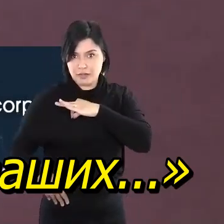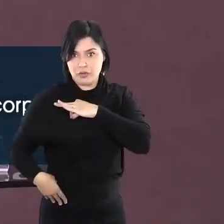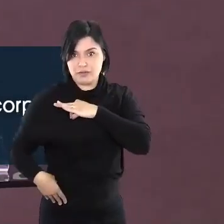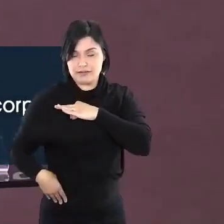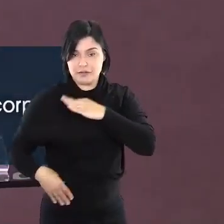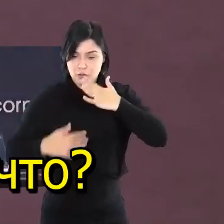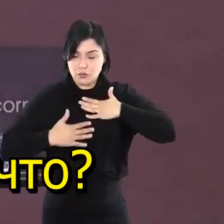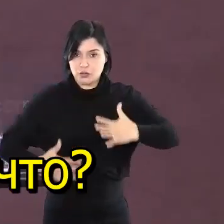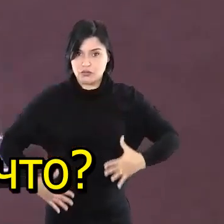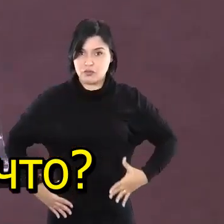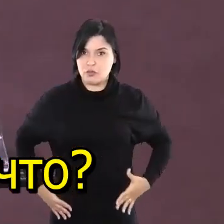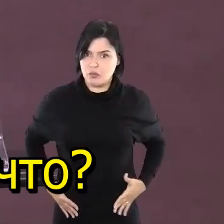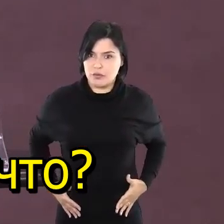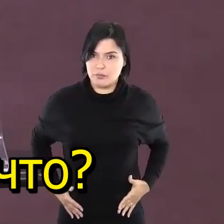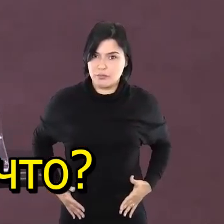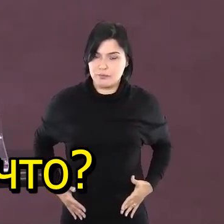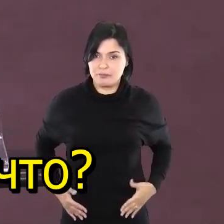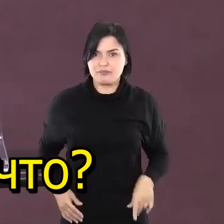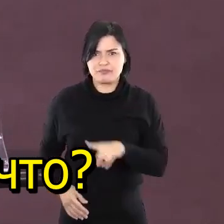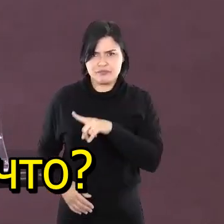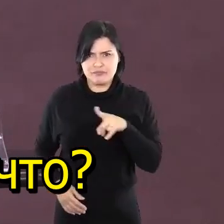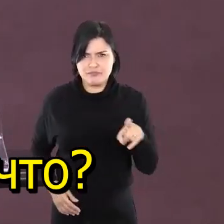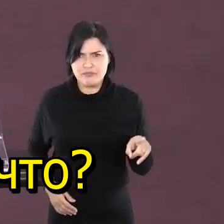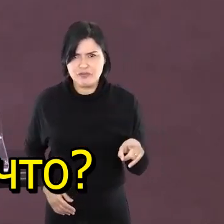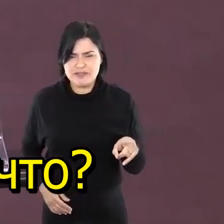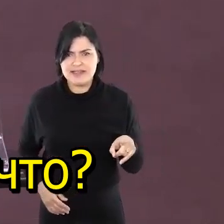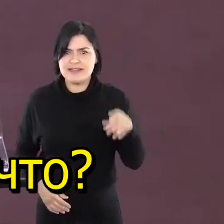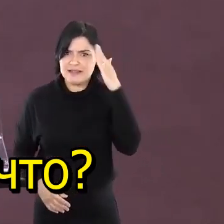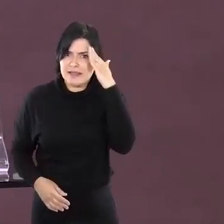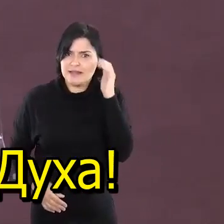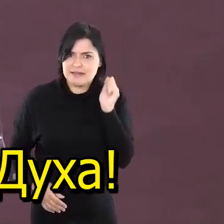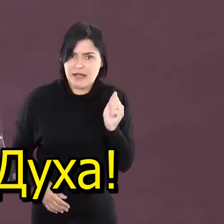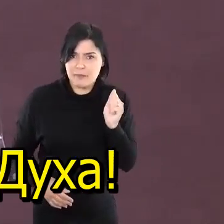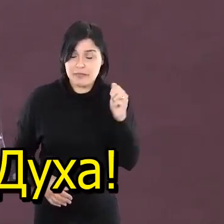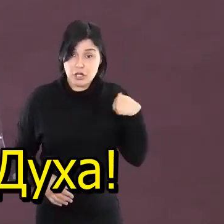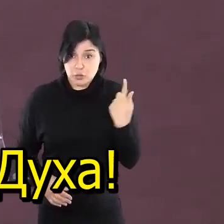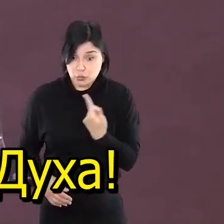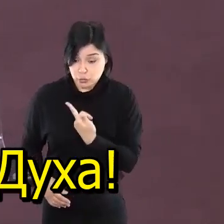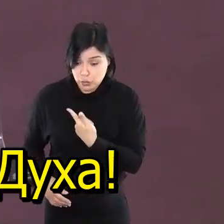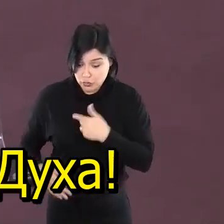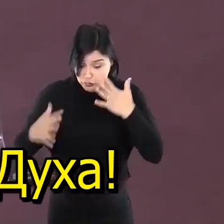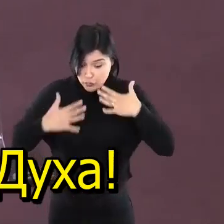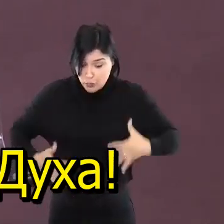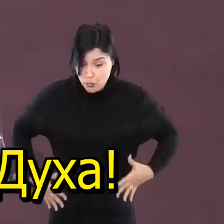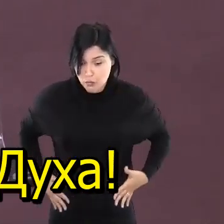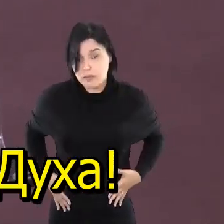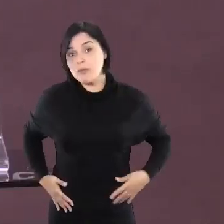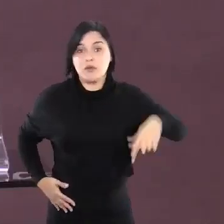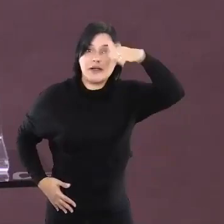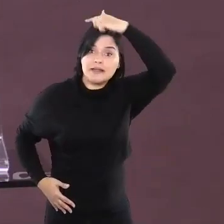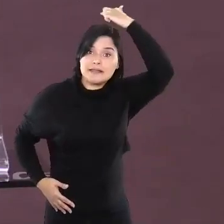corpo. Não sabeis que o vosso corpo é o quê? Santuário do Espírito Santo.